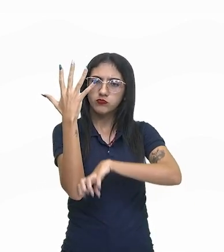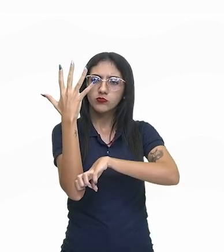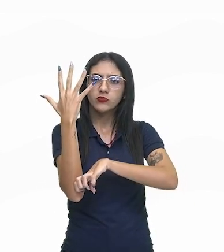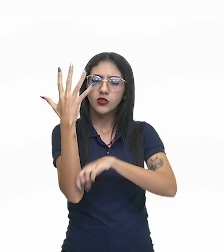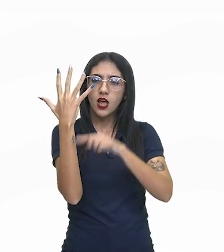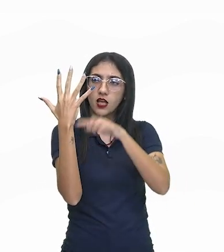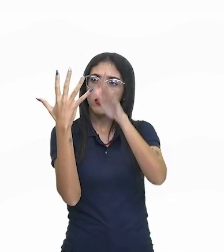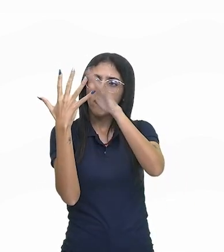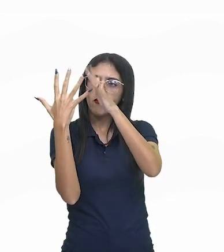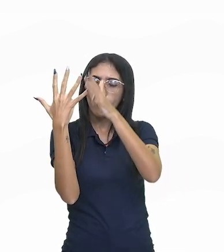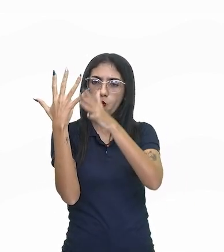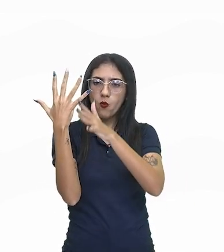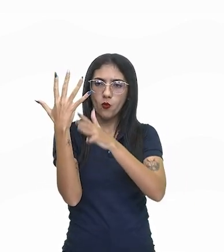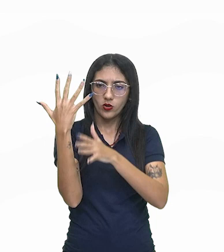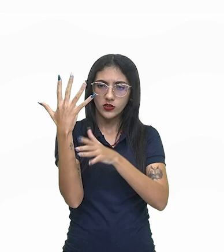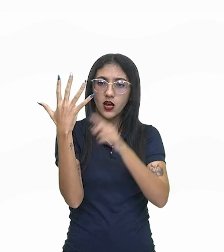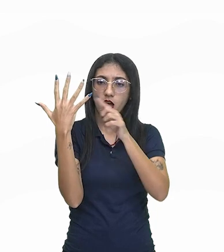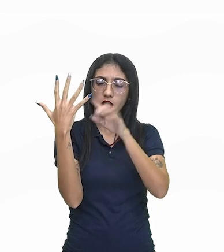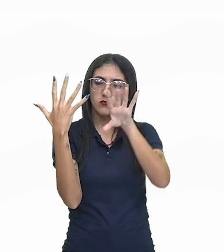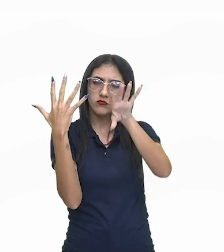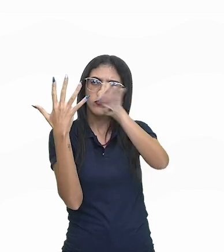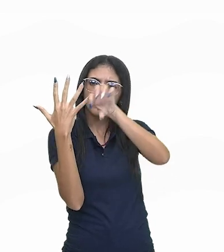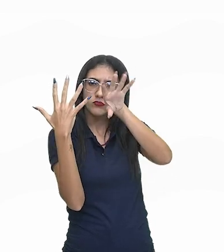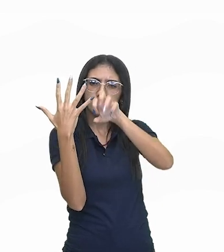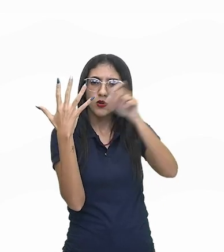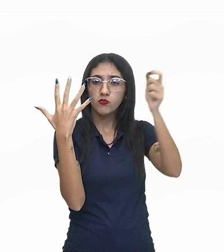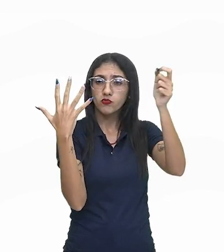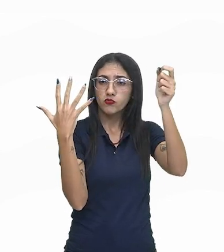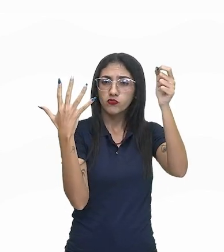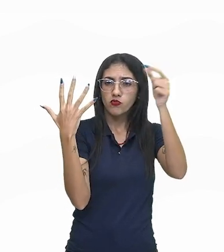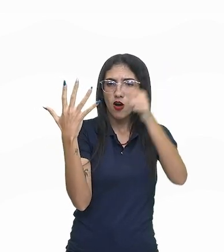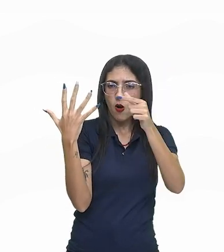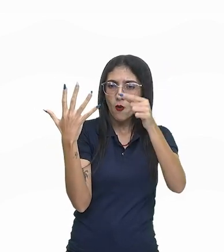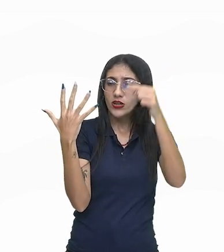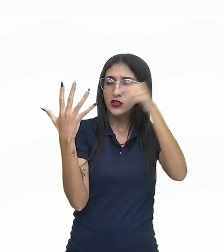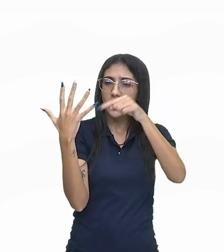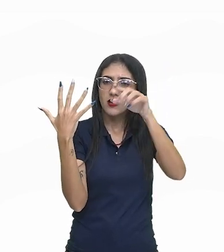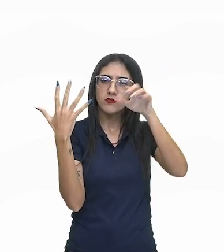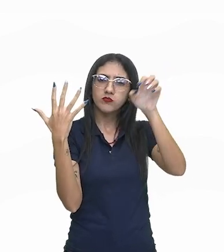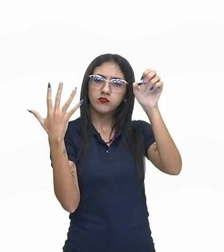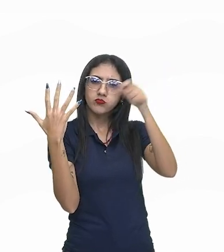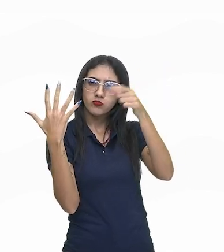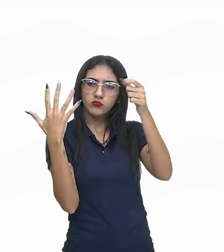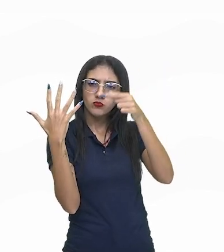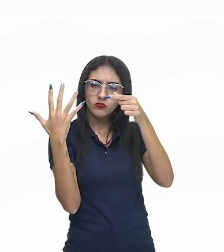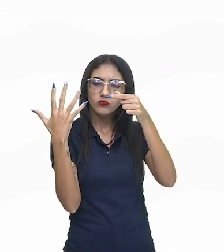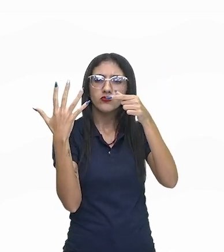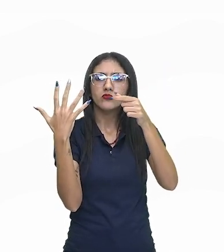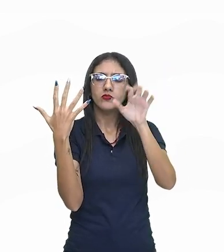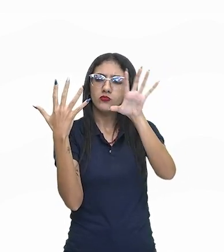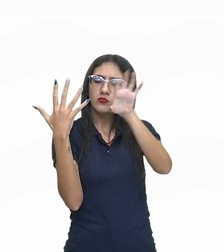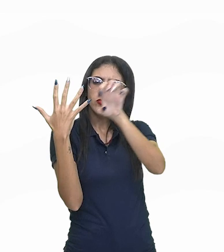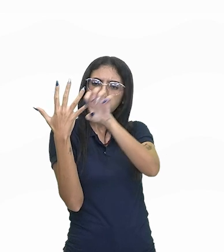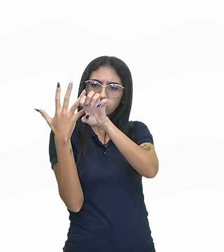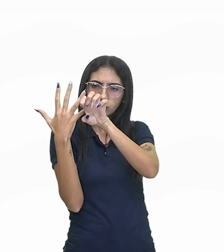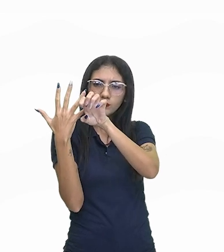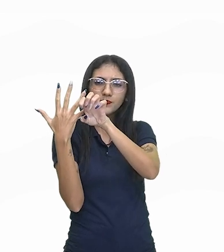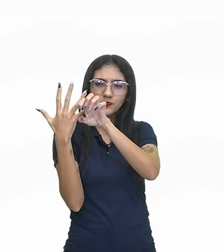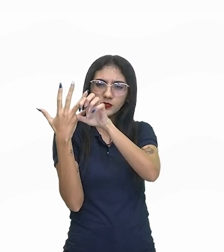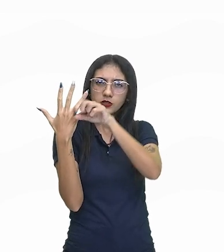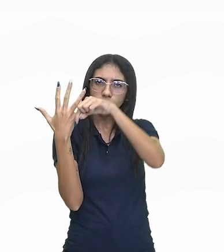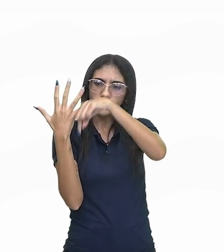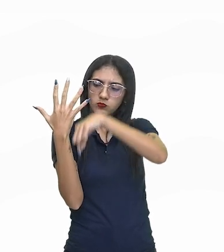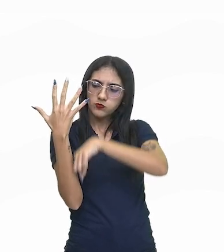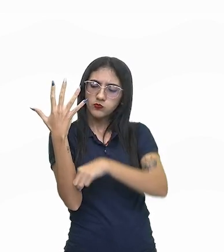temos aí a folha capturando a luz solar, e nela vai estar presente a clorofila. E depois dessa